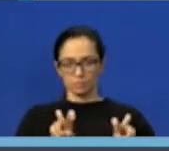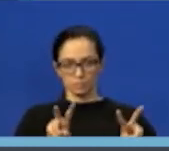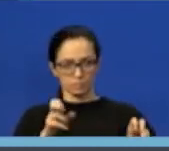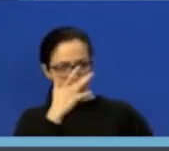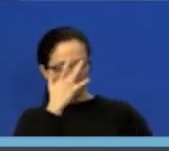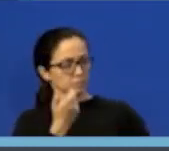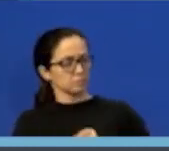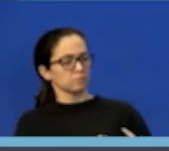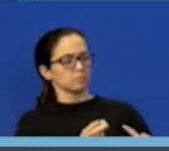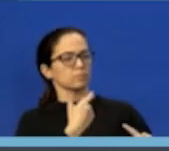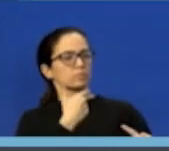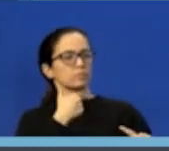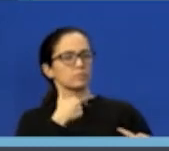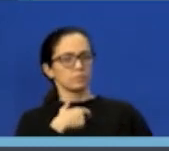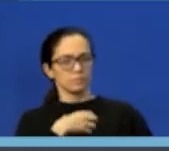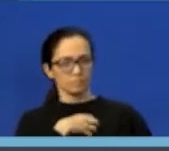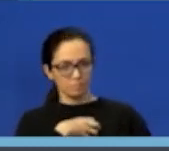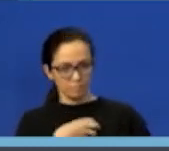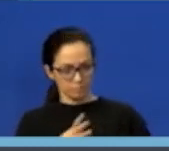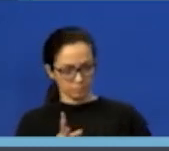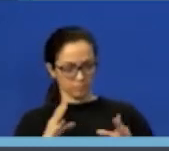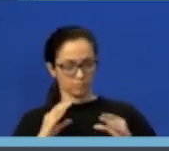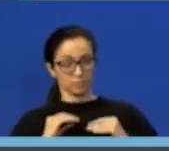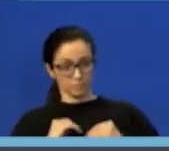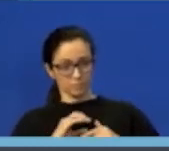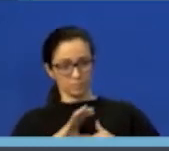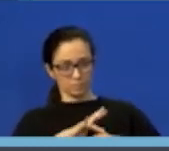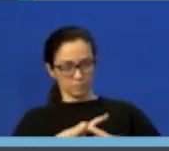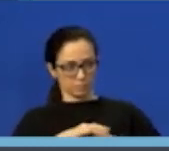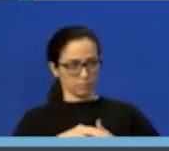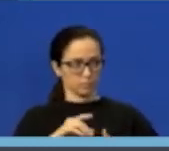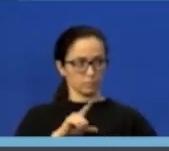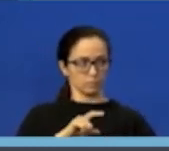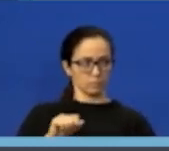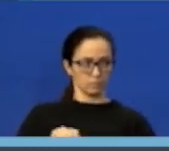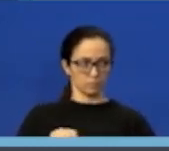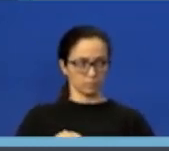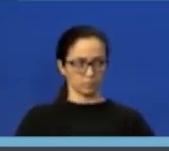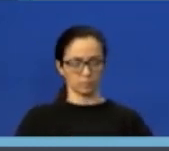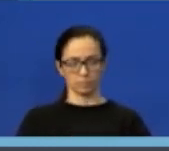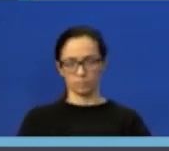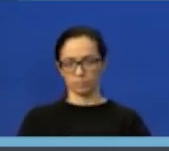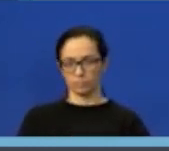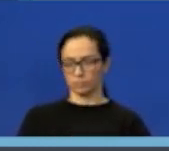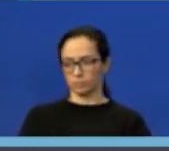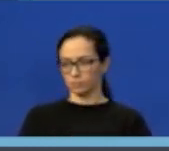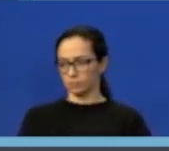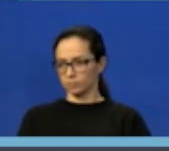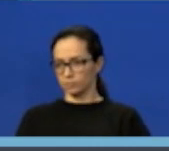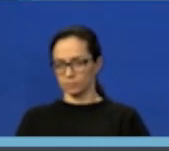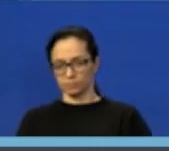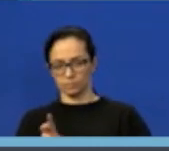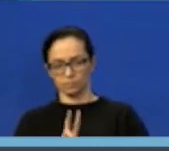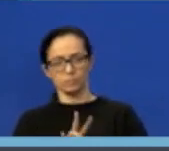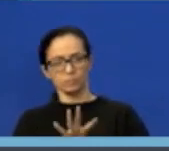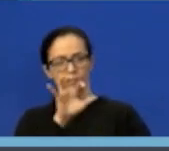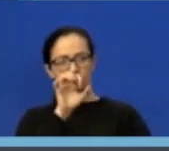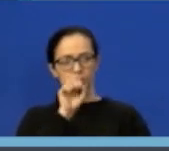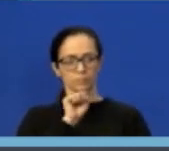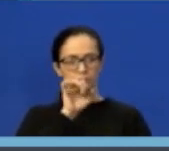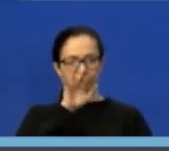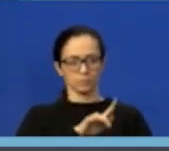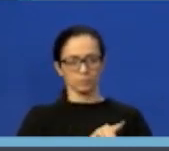passar, né, de um indivíduo para o outro, principalmente através da tosse, da fala. Monitorar padrão respiratório e